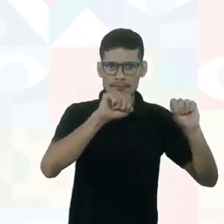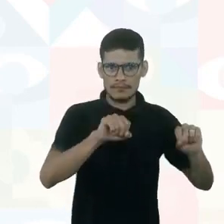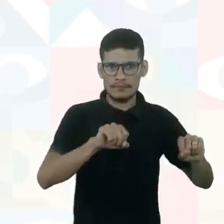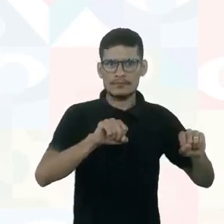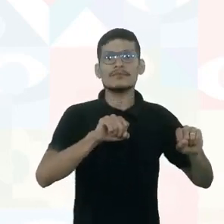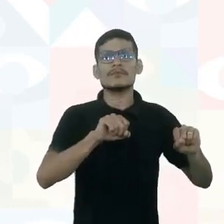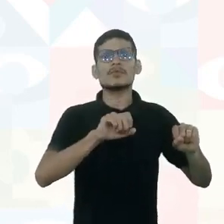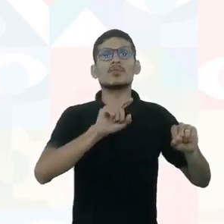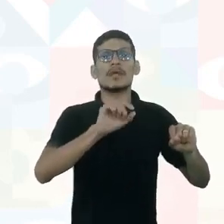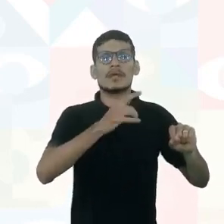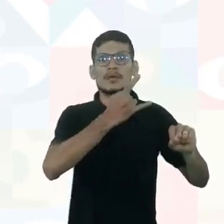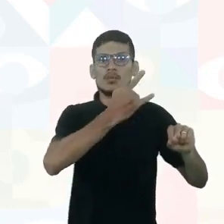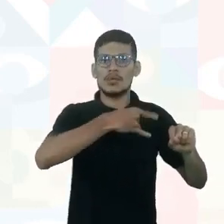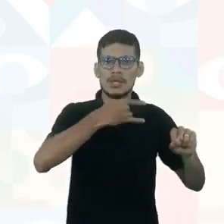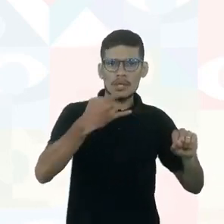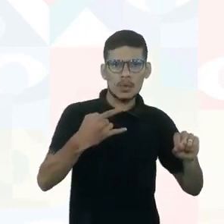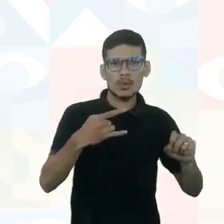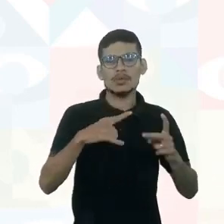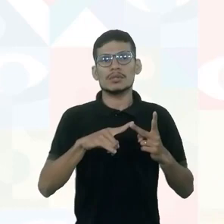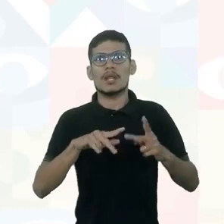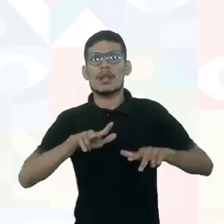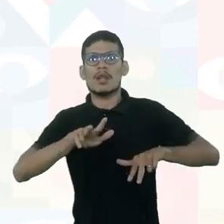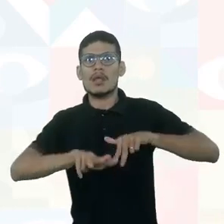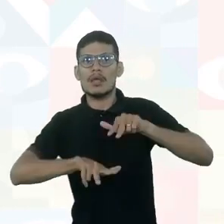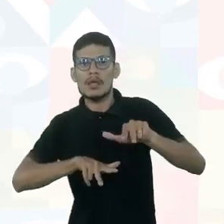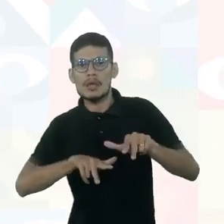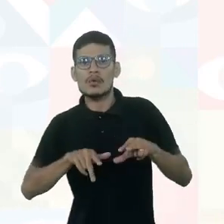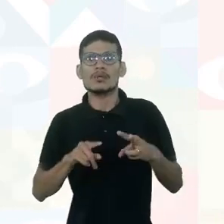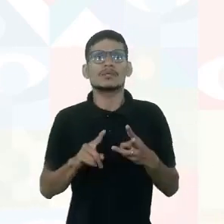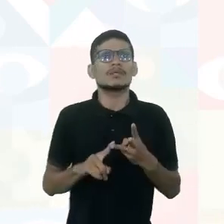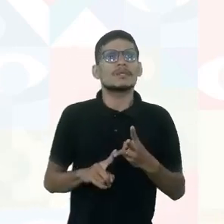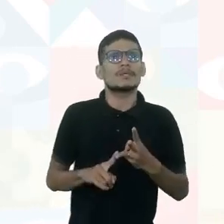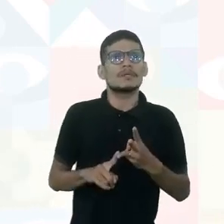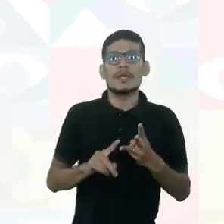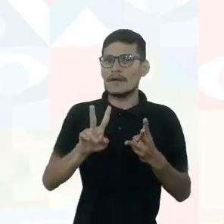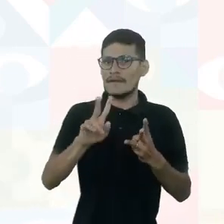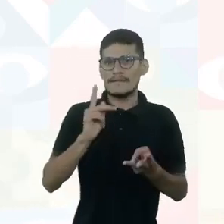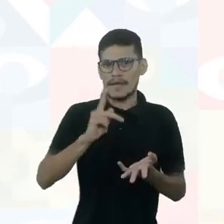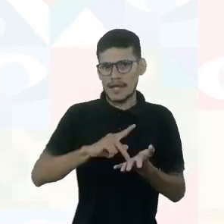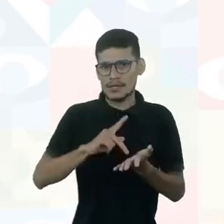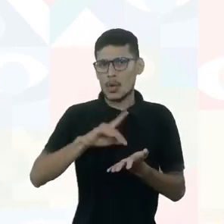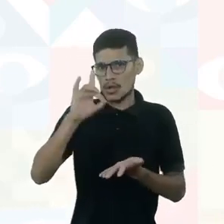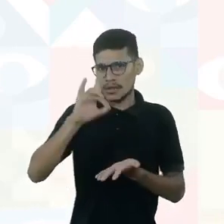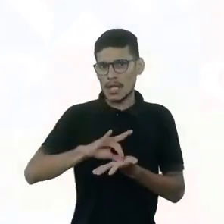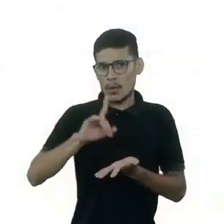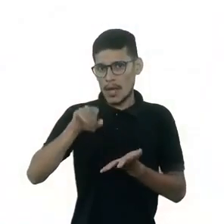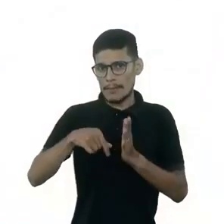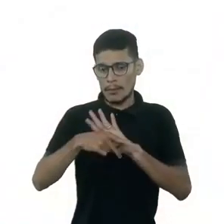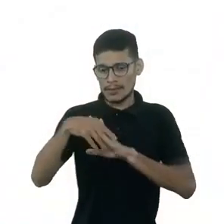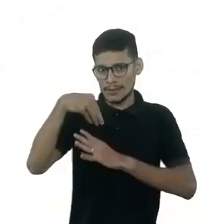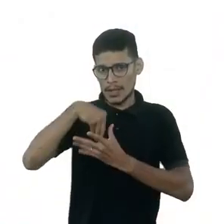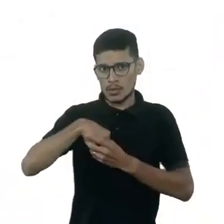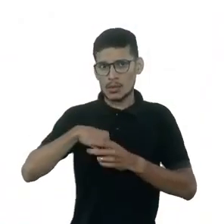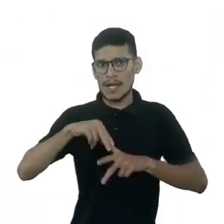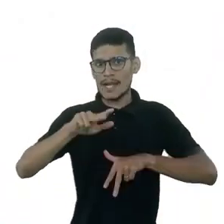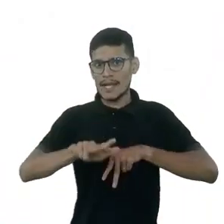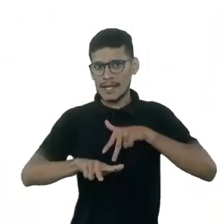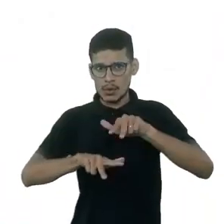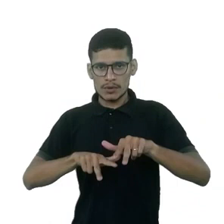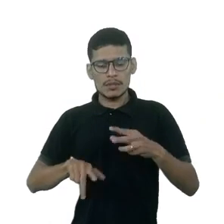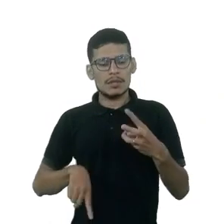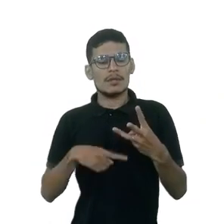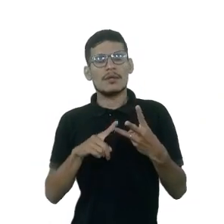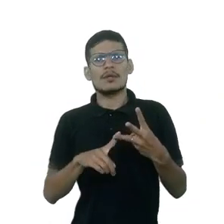operacional Windows, Linux. Na verdade, originalmente ele vem do Linux, Mac